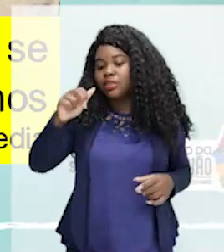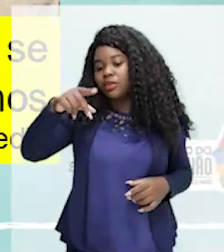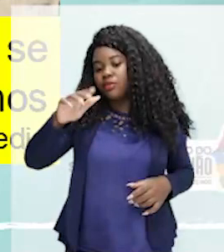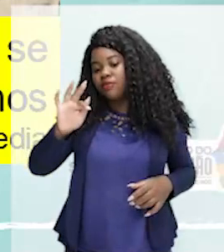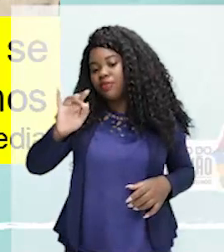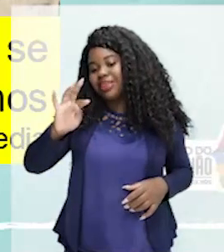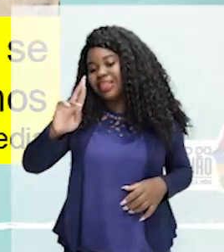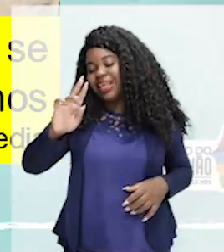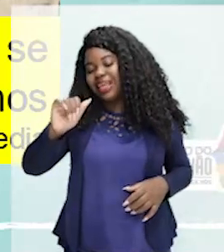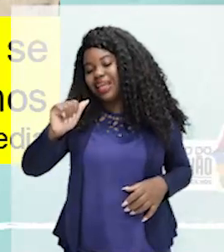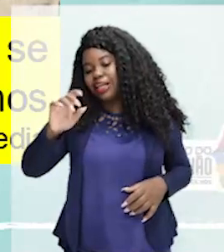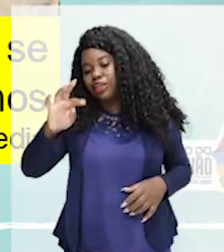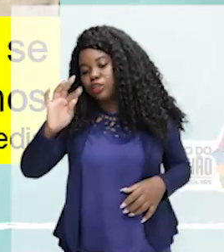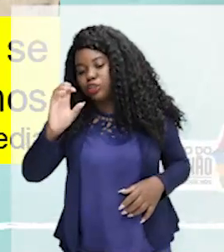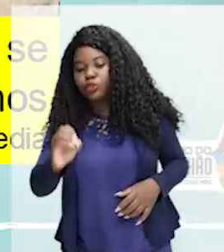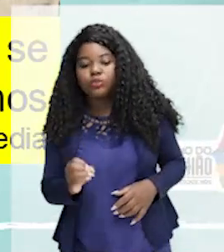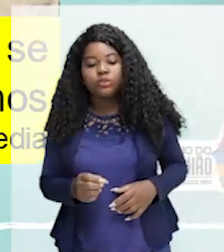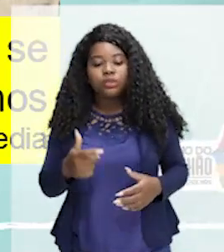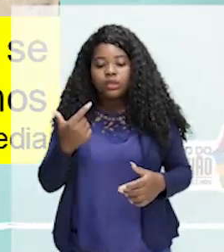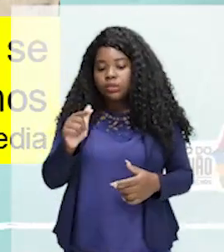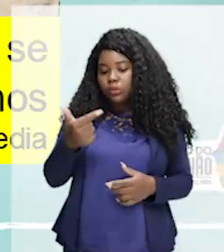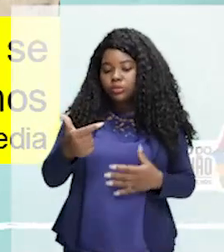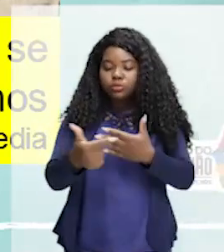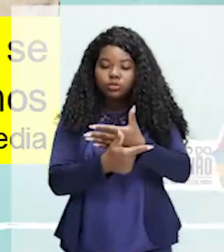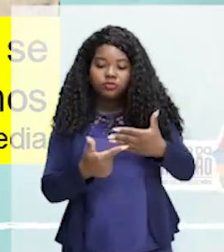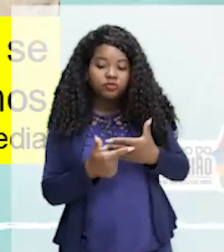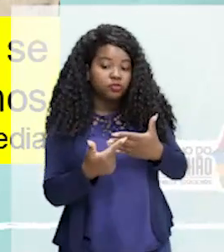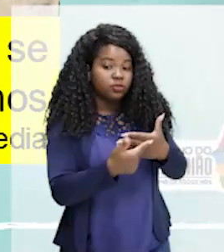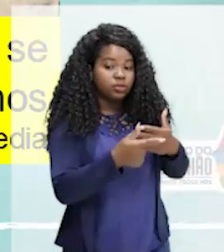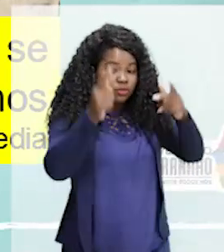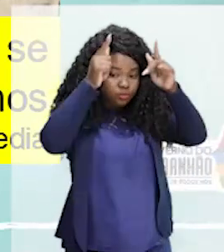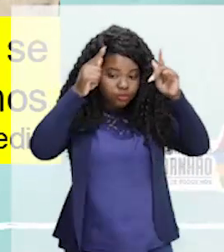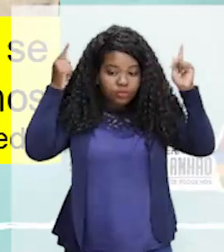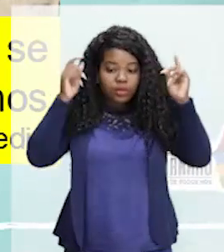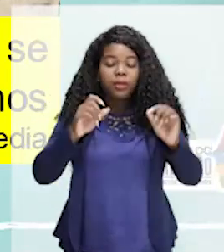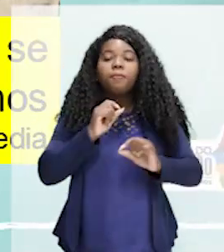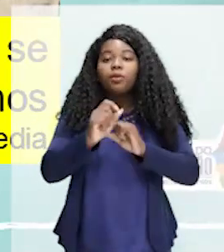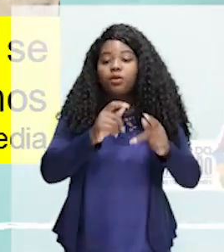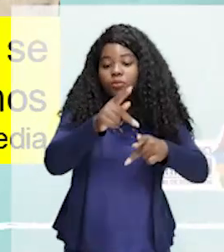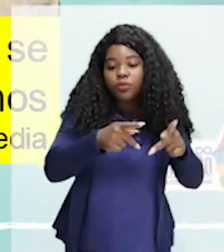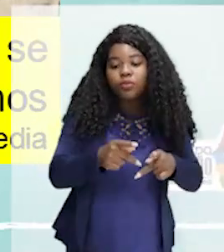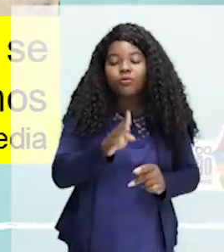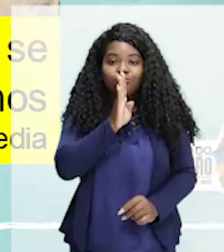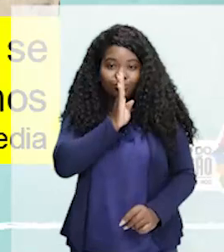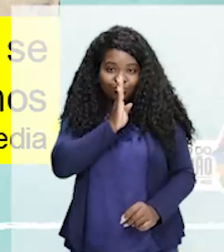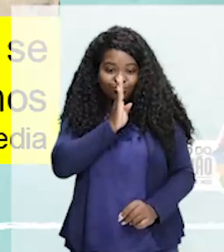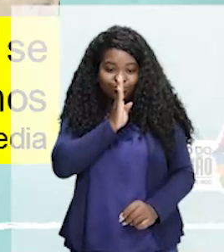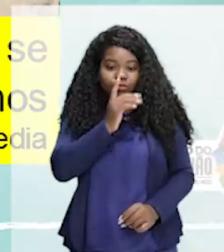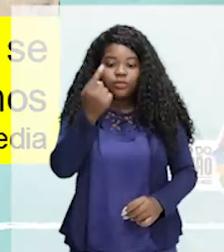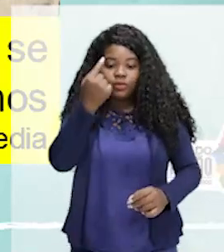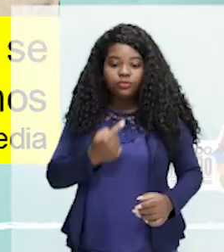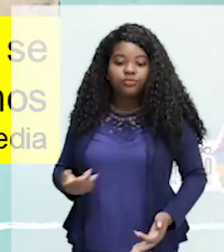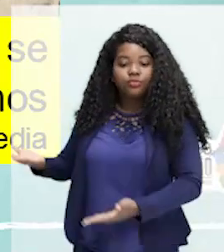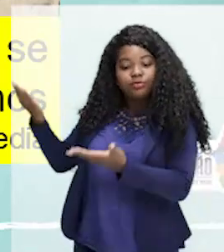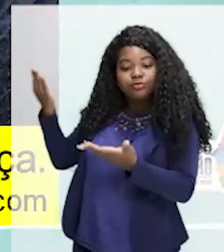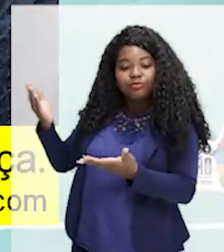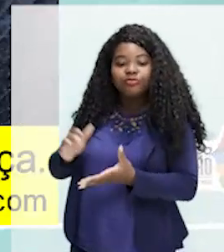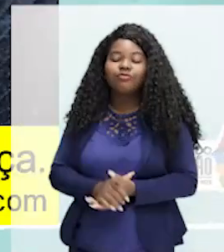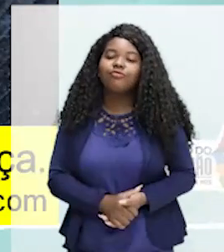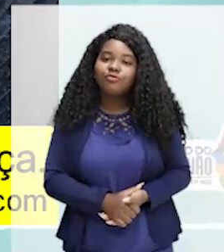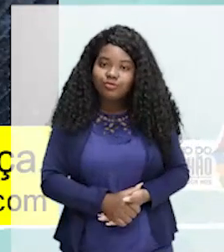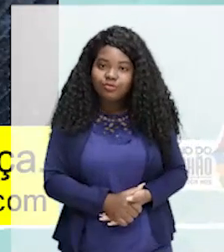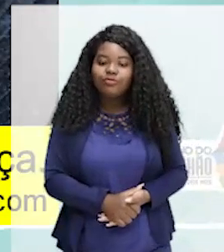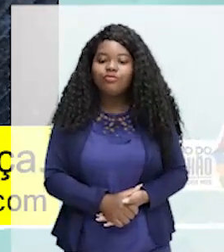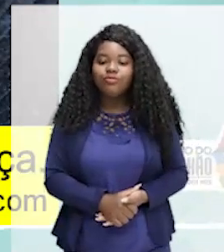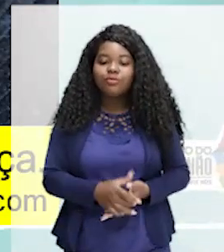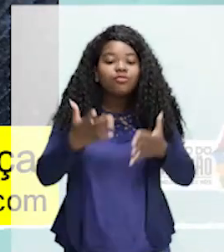mesma função do que os gregos, era a diversão do povo para o povo ficar quieto, certo? Então, esse aqui é um dos poucos